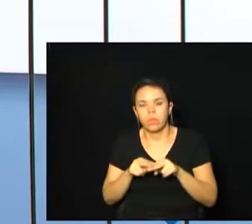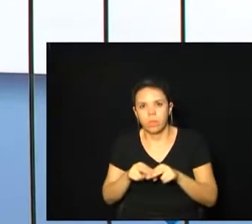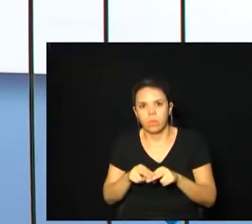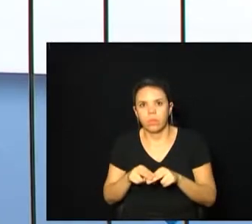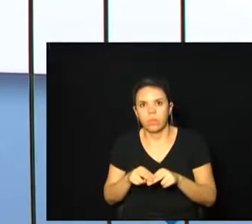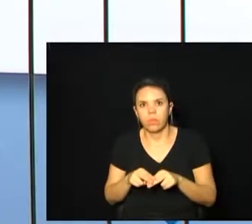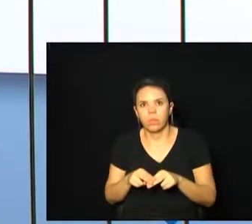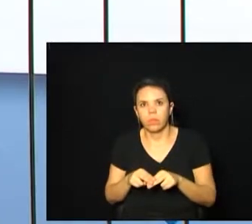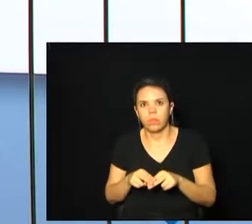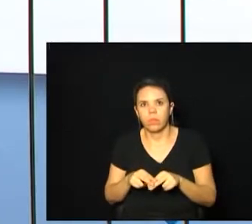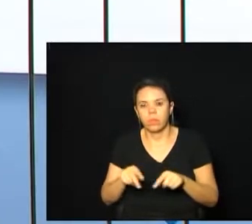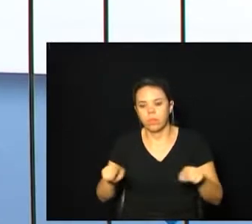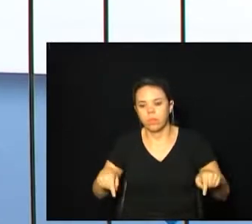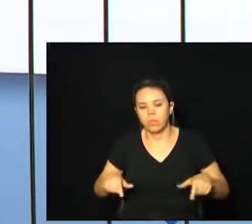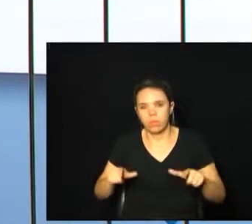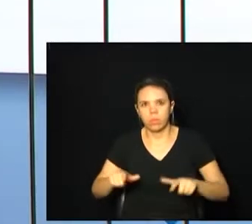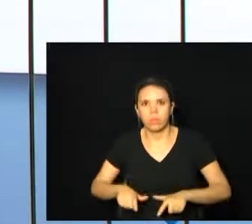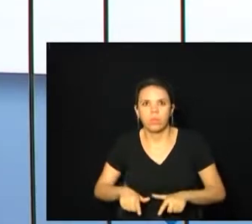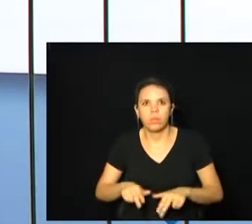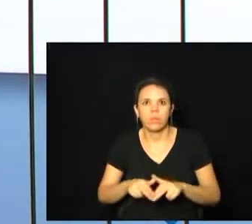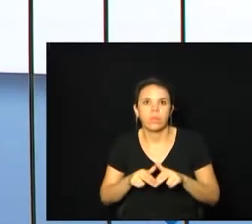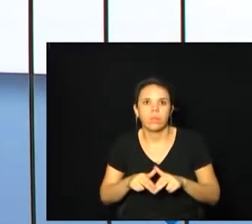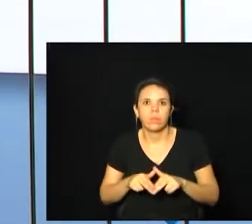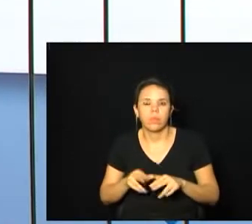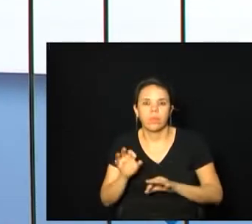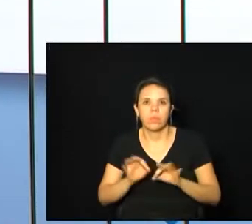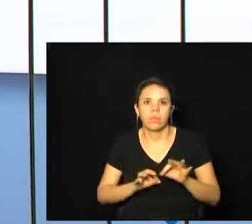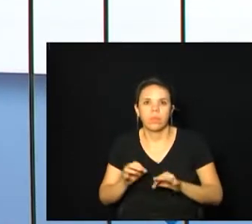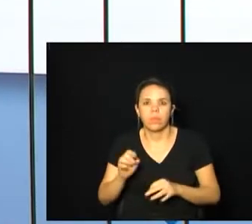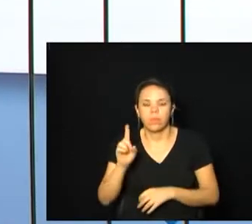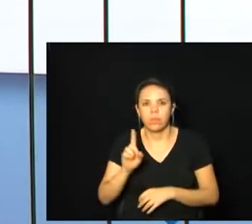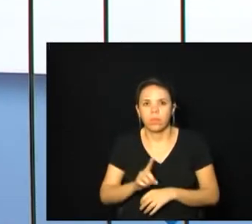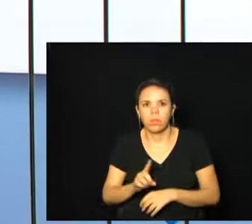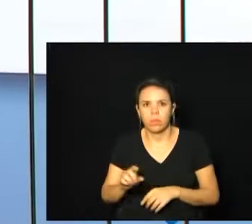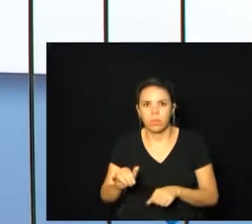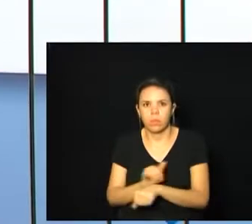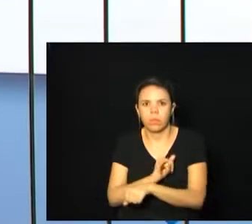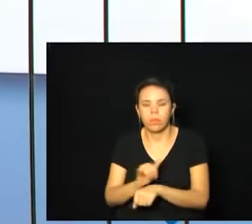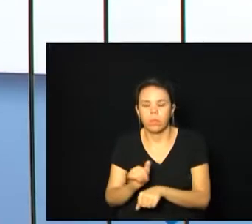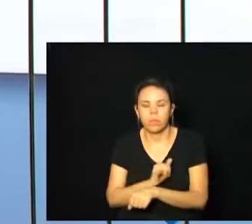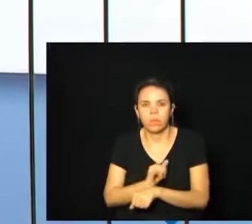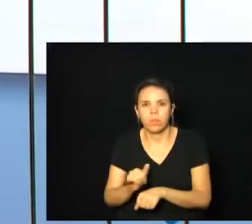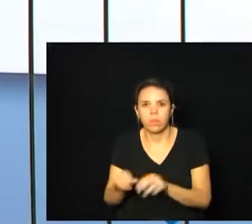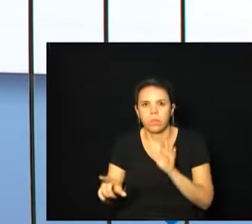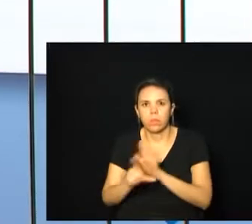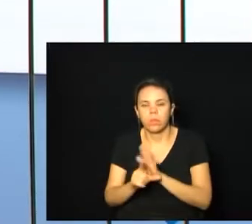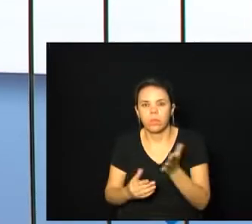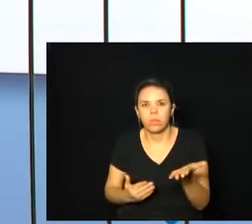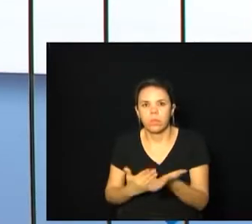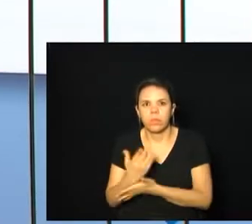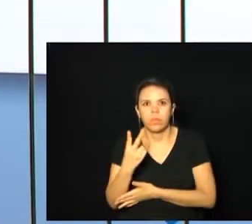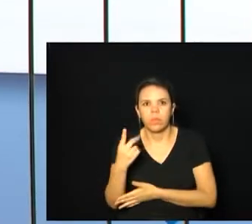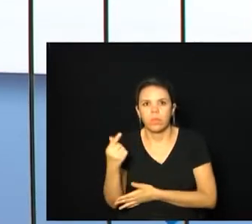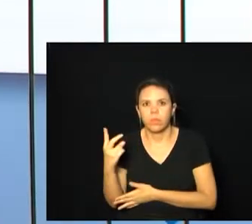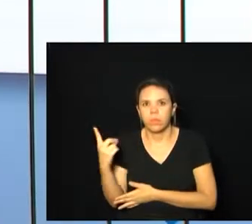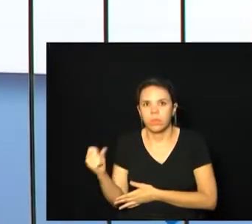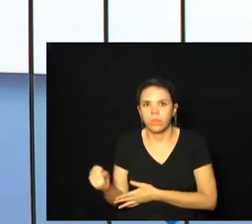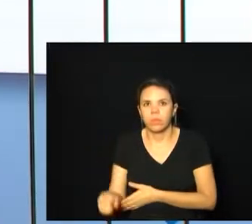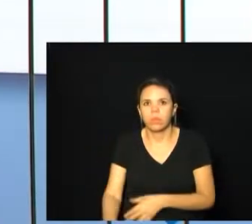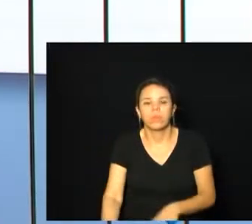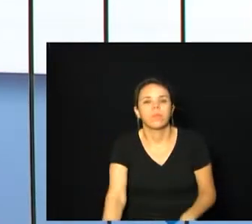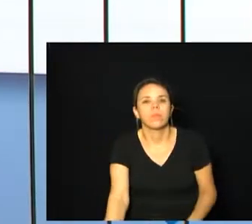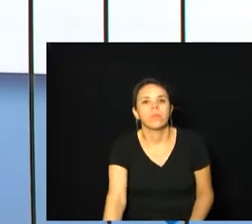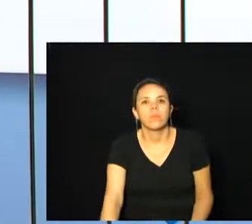às macrozonas determinadas pelo Plano Diretor Estratégico, que é uma lei aprovada em 2018.